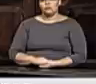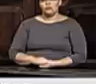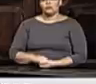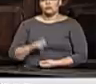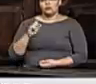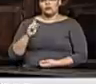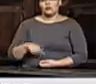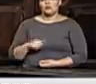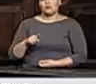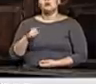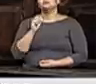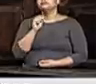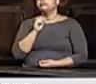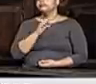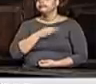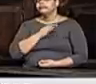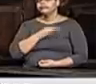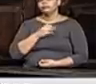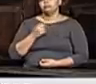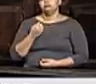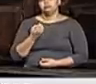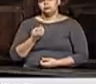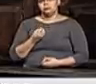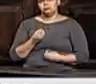Isso é a ilha fiscal.